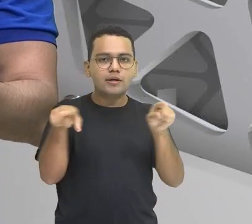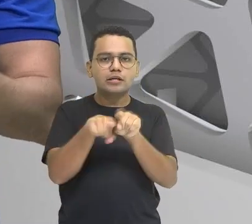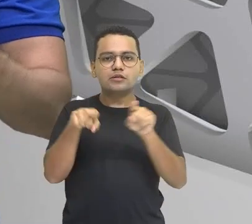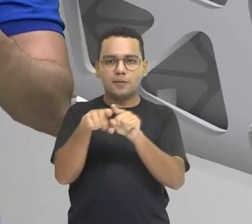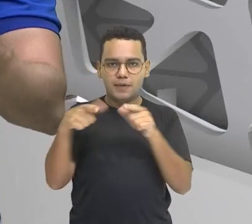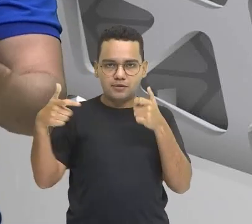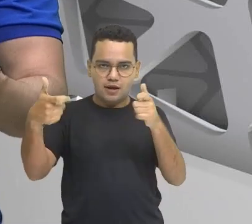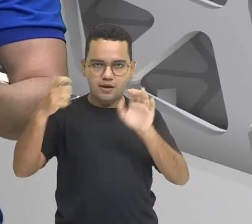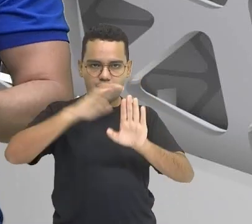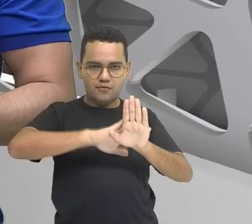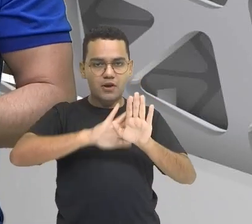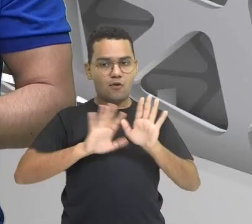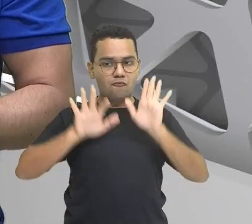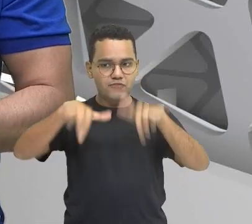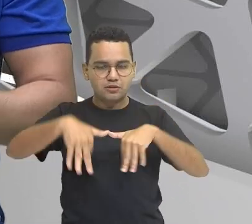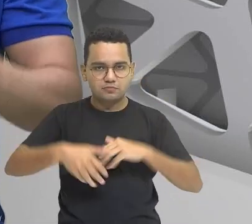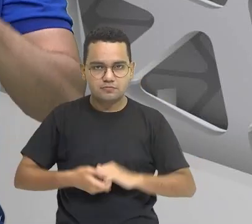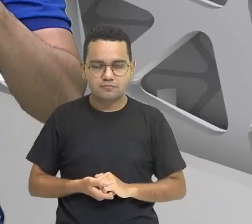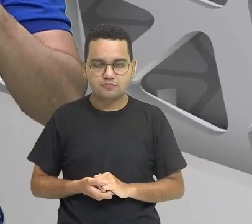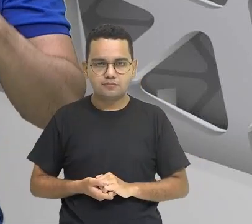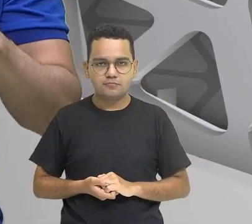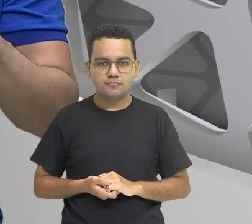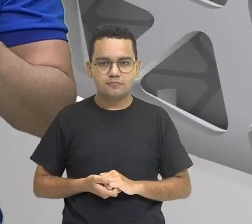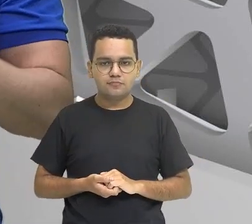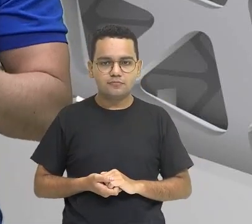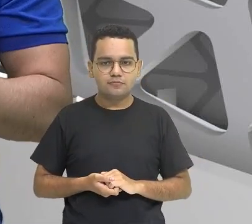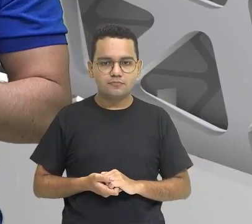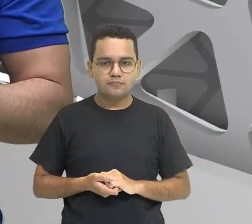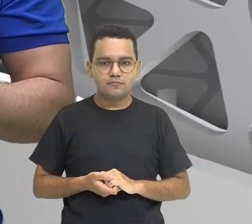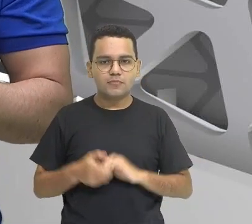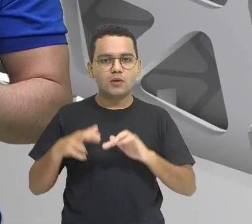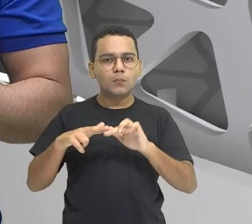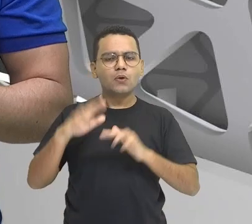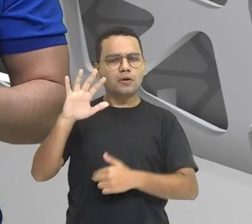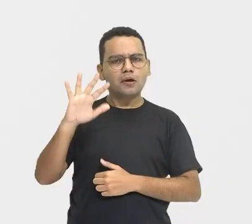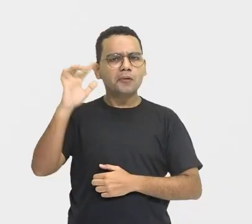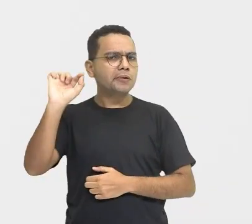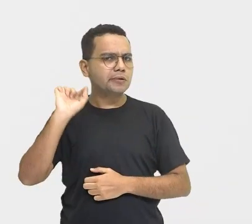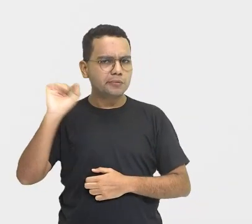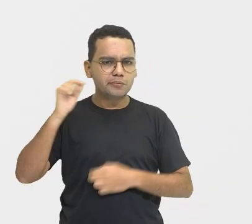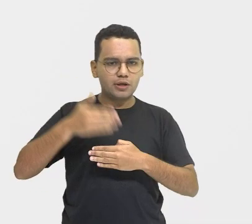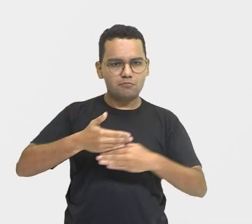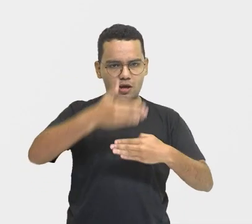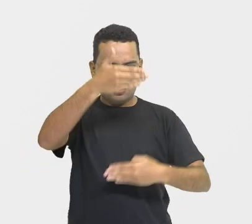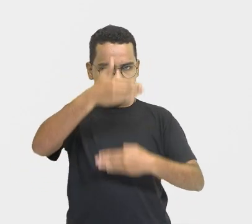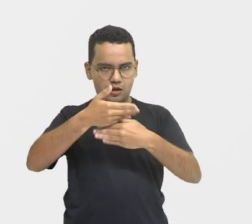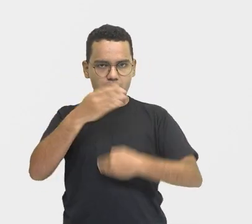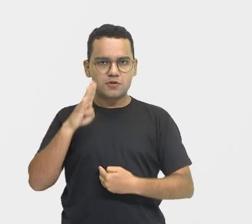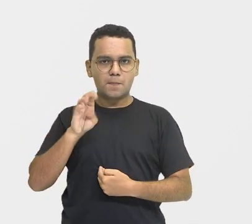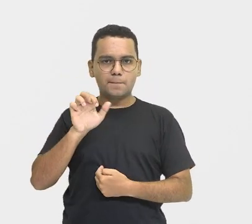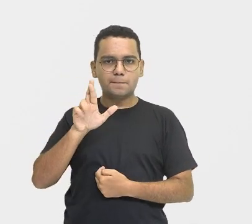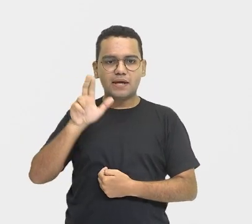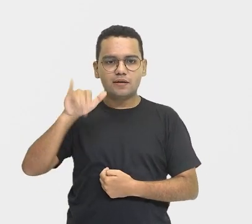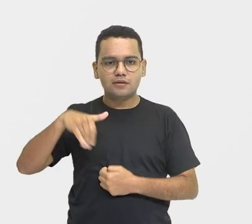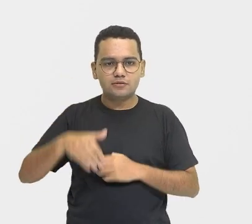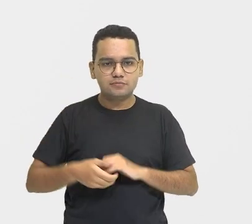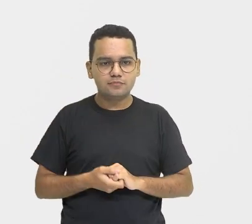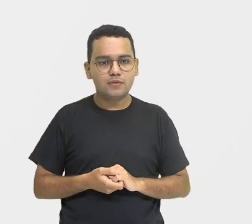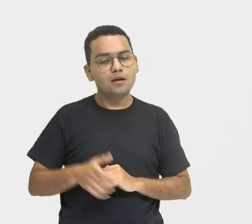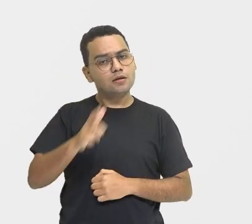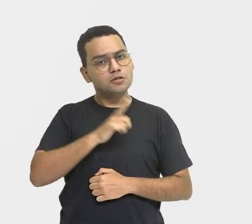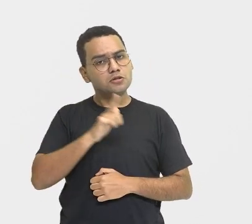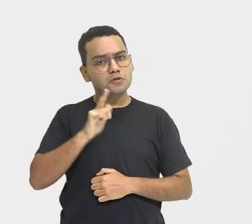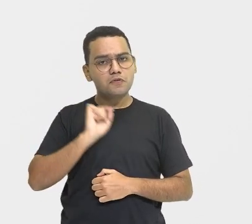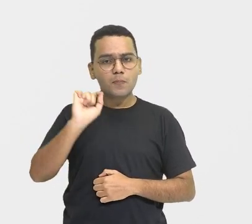Guerra Fria. Vamos verificar o que aconteceu com a queda do Muro de Berlim. Acompanhem comigo. A gente tem aí a crise do